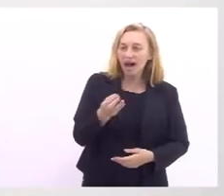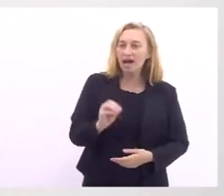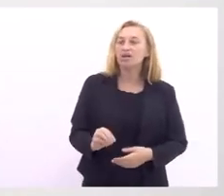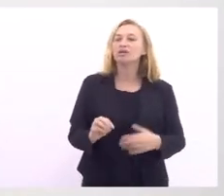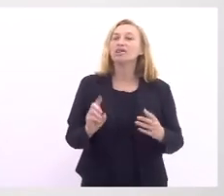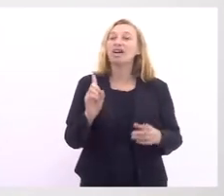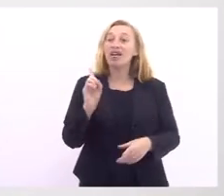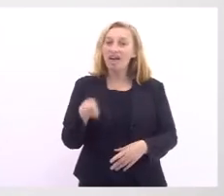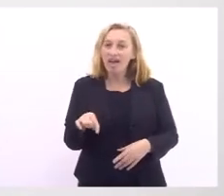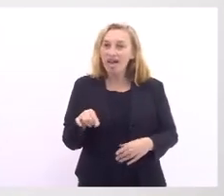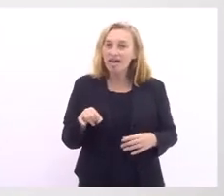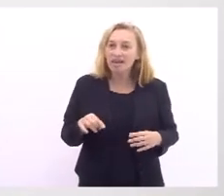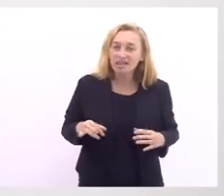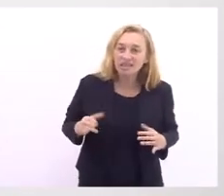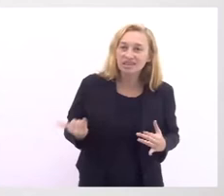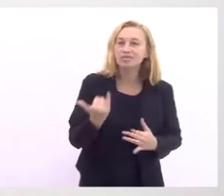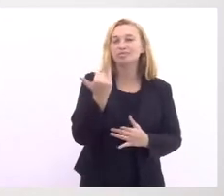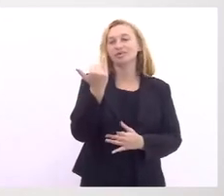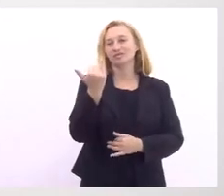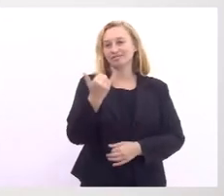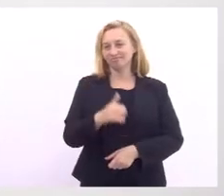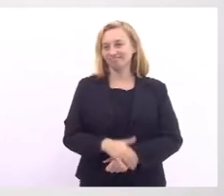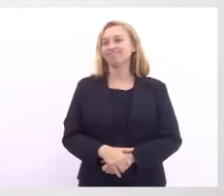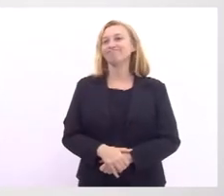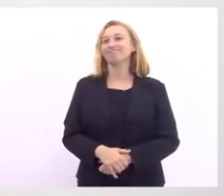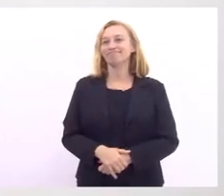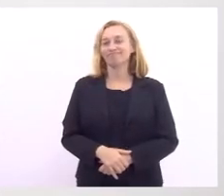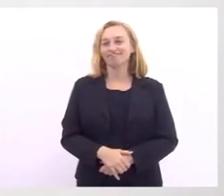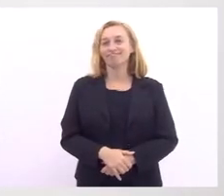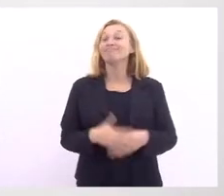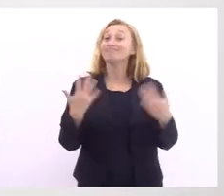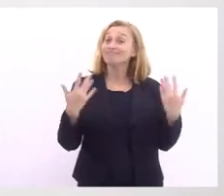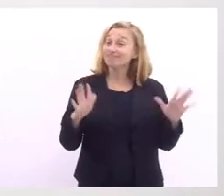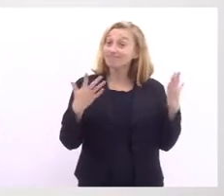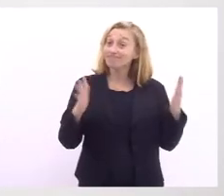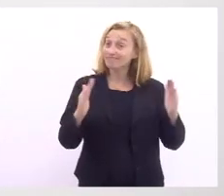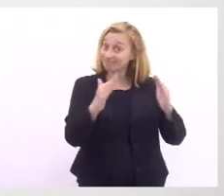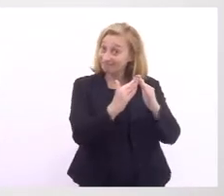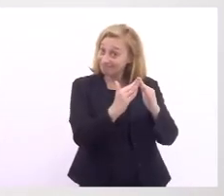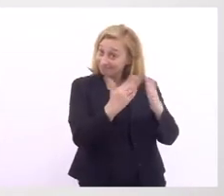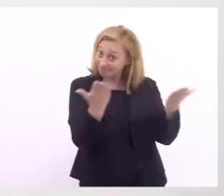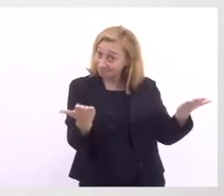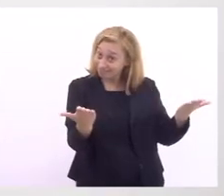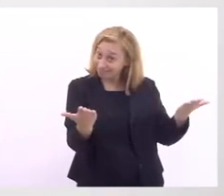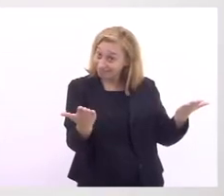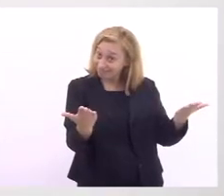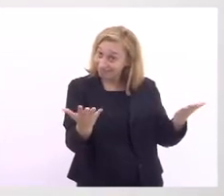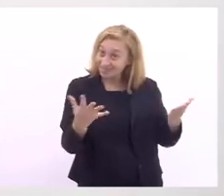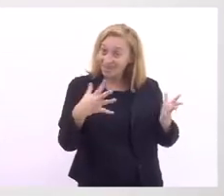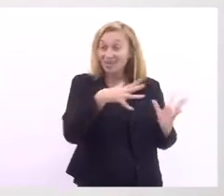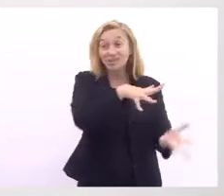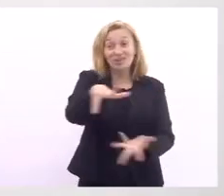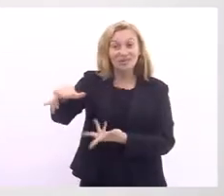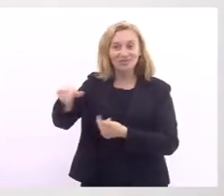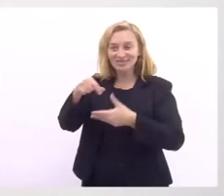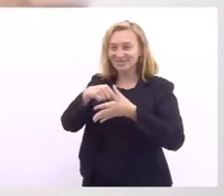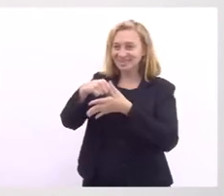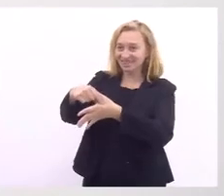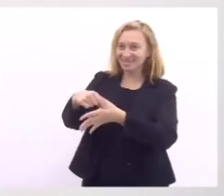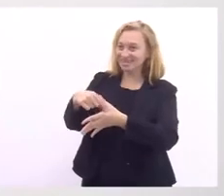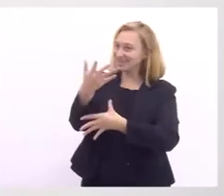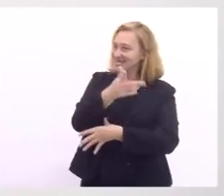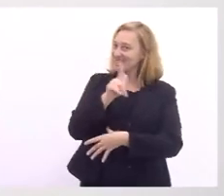isso é muito regozijante então parabéns essa casa aqui o mundo com essas lideranças